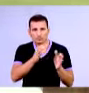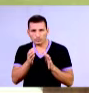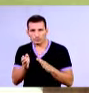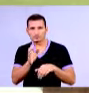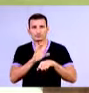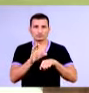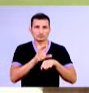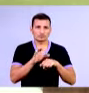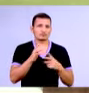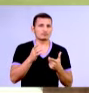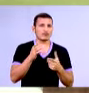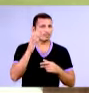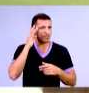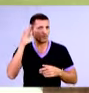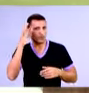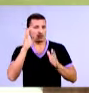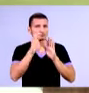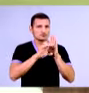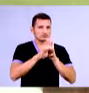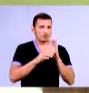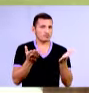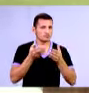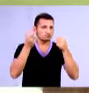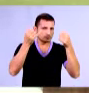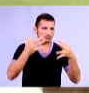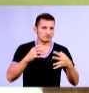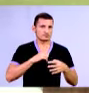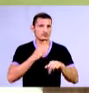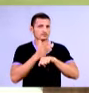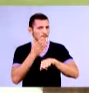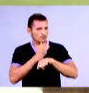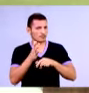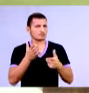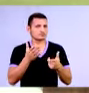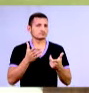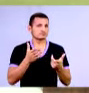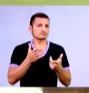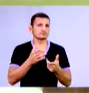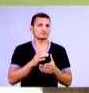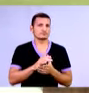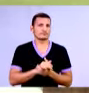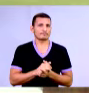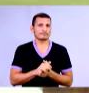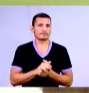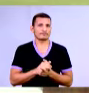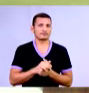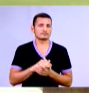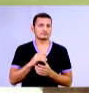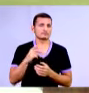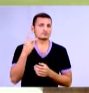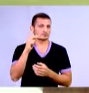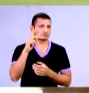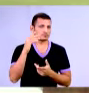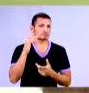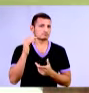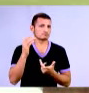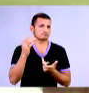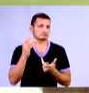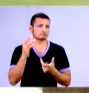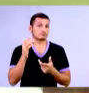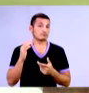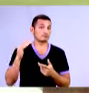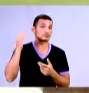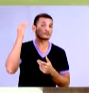da parte teórica, do conceitual que nós estamos trabalhando, ele tenha atividades práticas e que efetivamente, na sua progressão em relação à educação, no